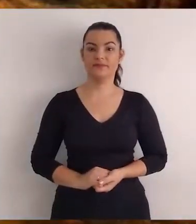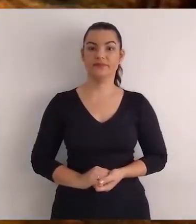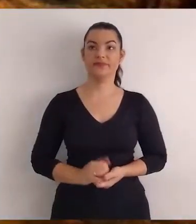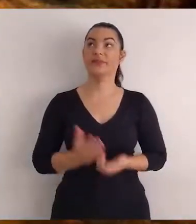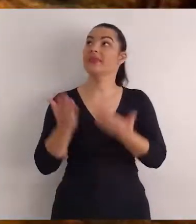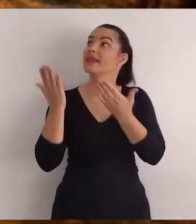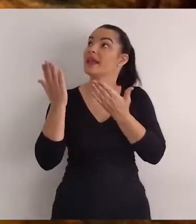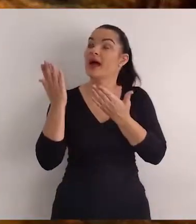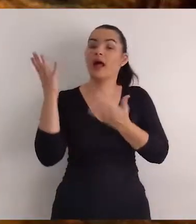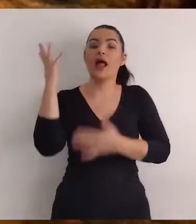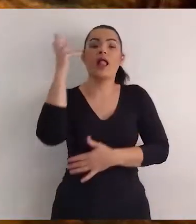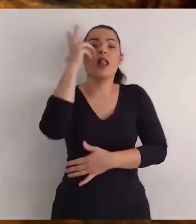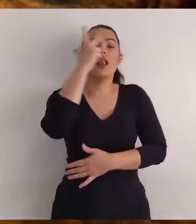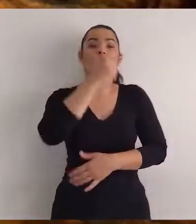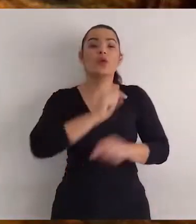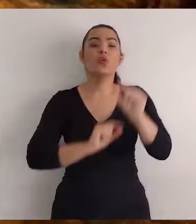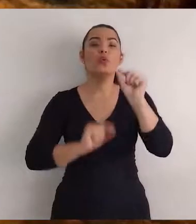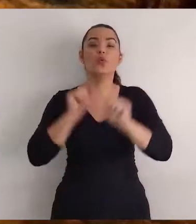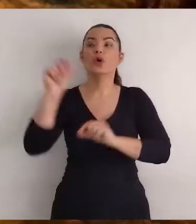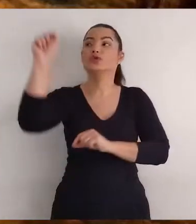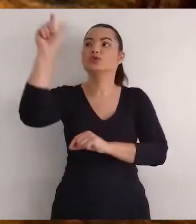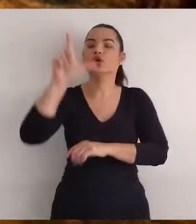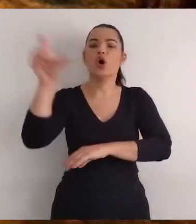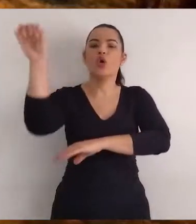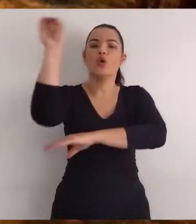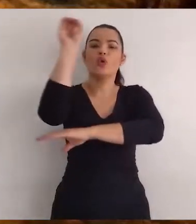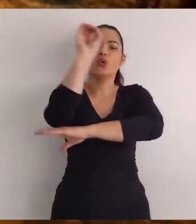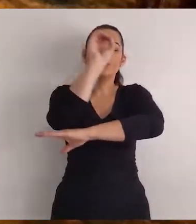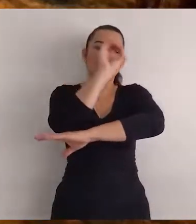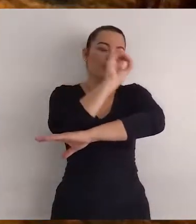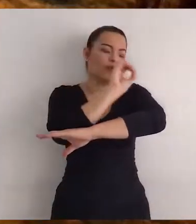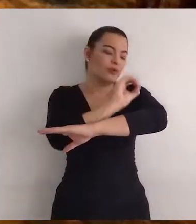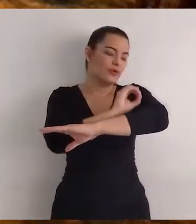lindo pôr do sol. Qual a sensação que te traz?